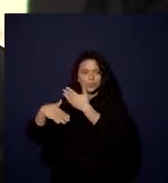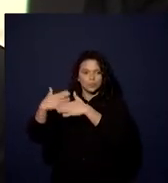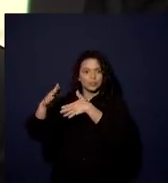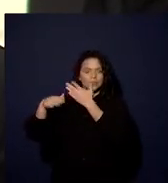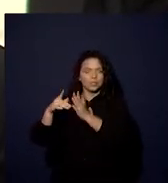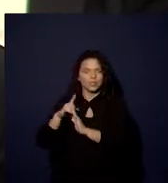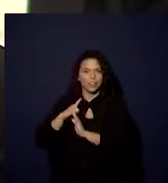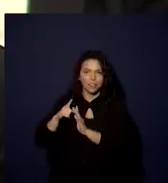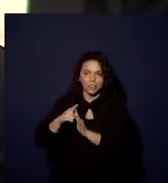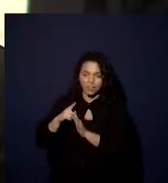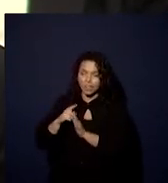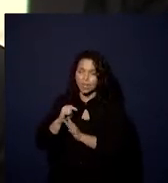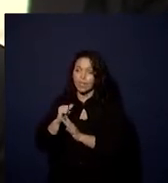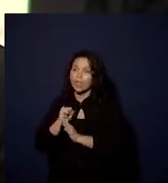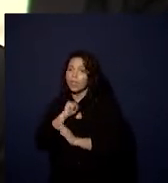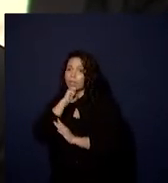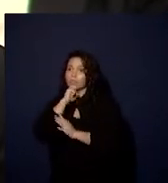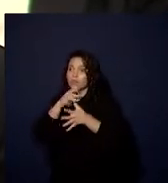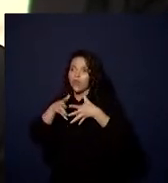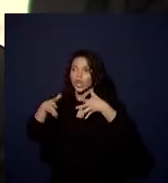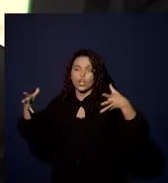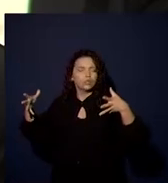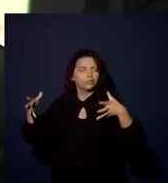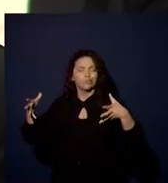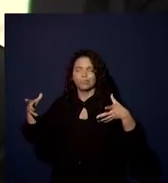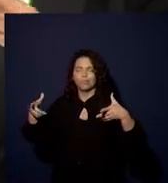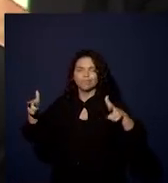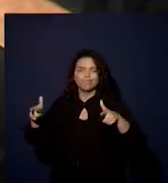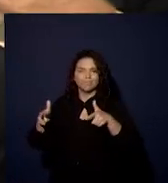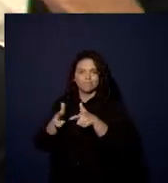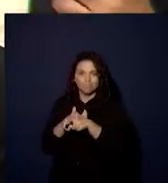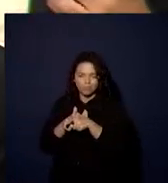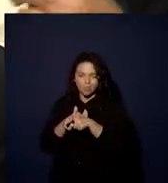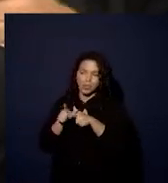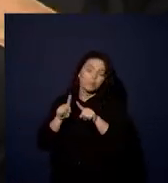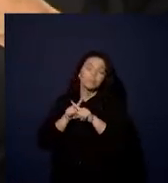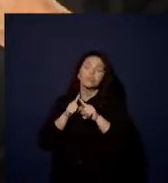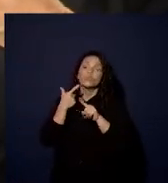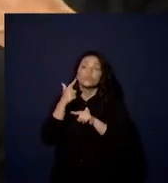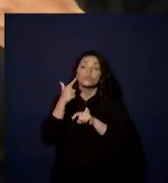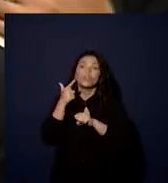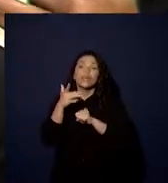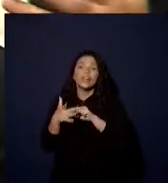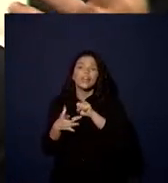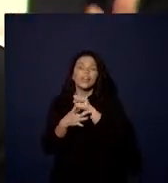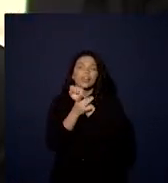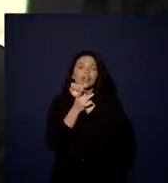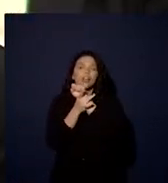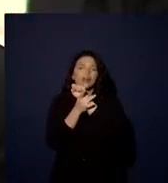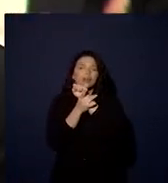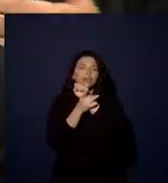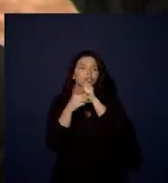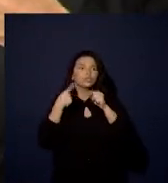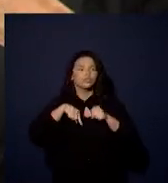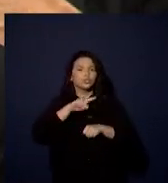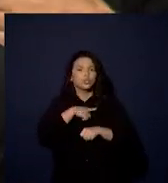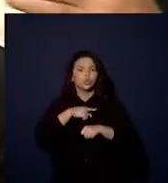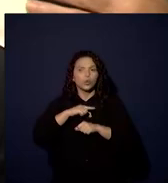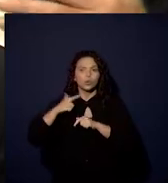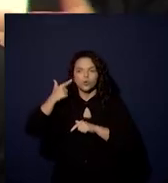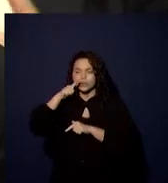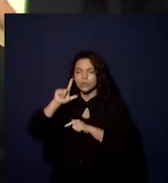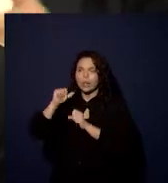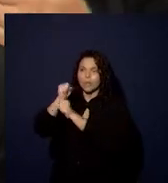a fio da água sem grandes reservatórios e então isso não nos garante né a plurianualidade né Nós temos